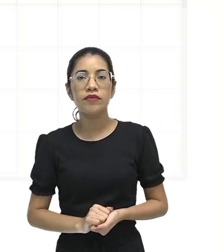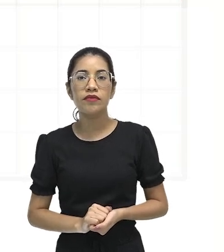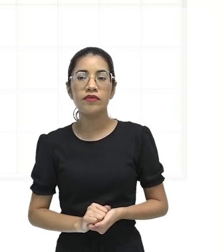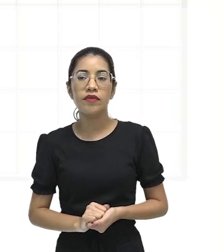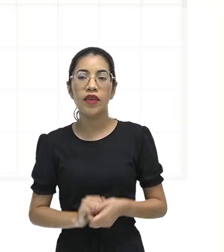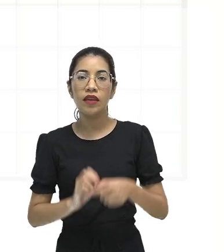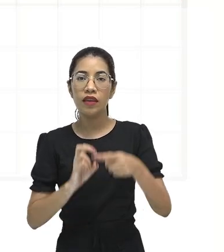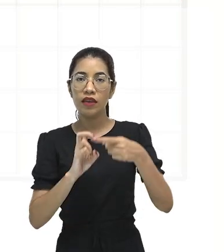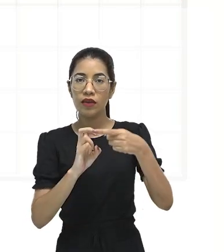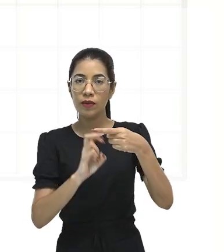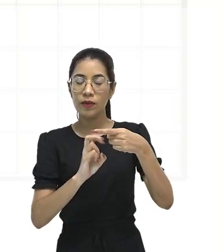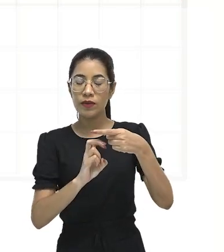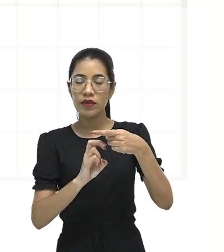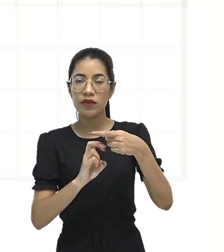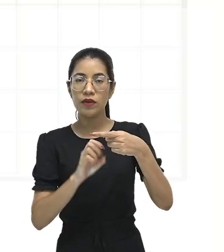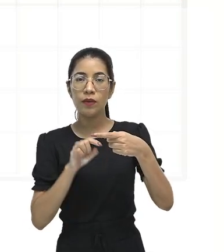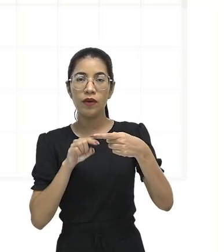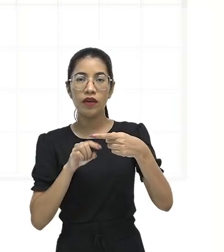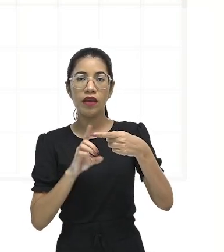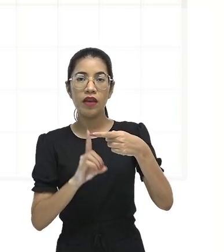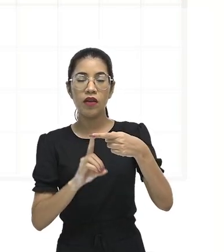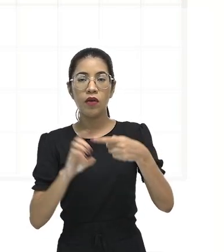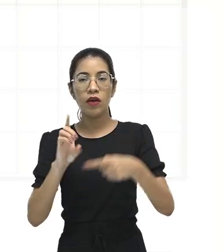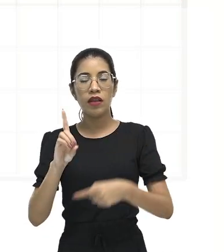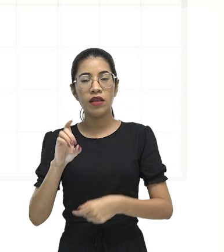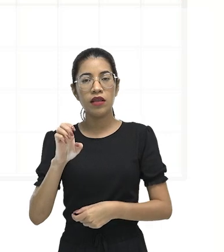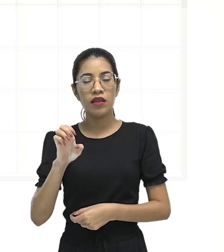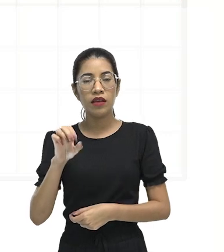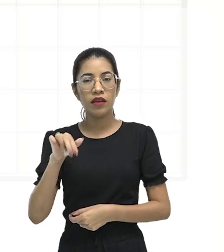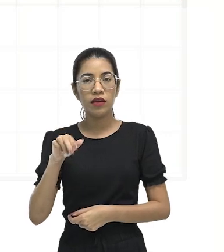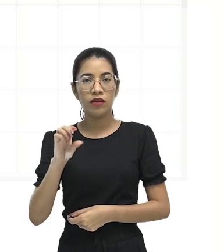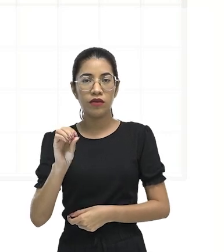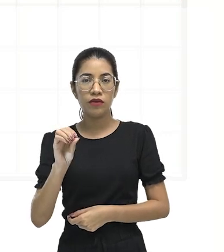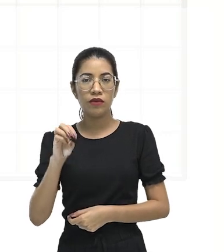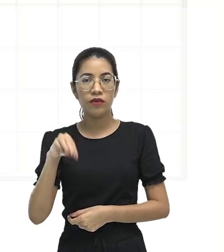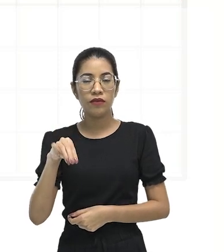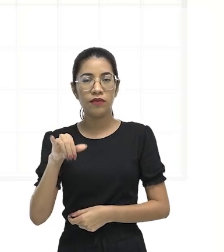E o 5 é chamado de denominador.